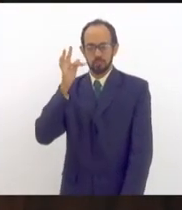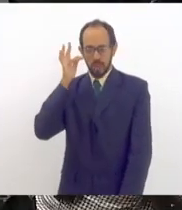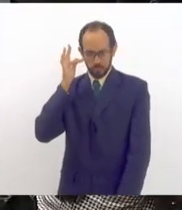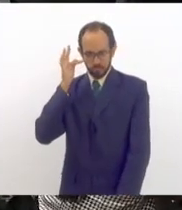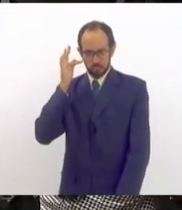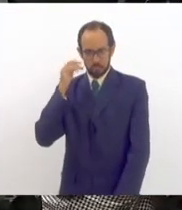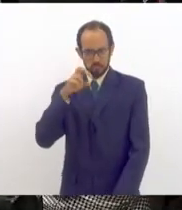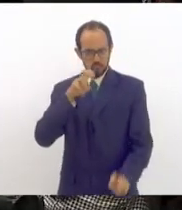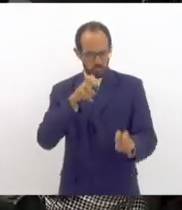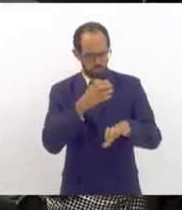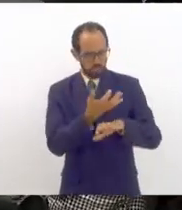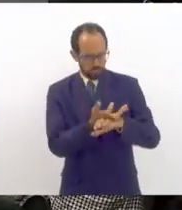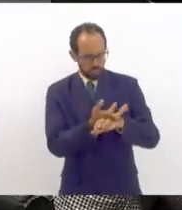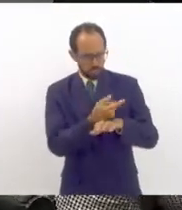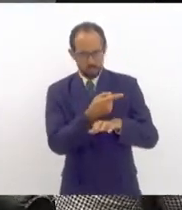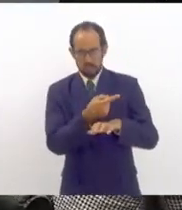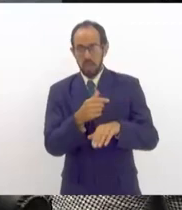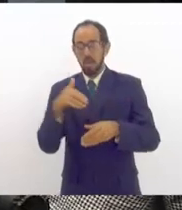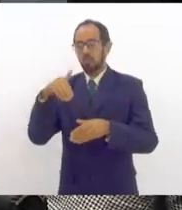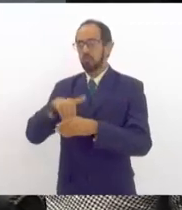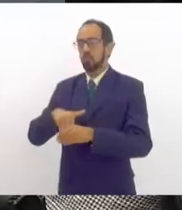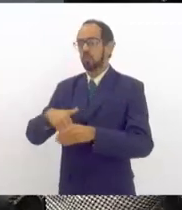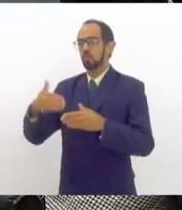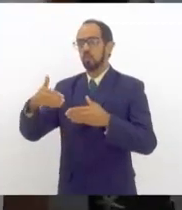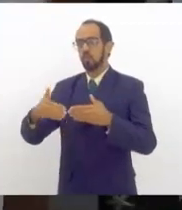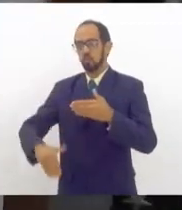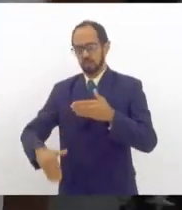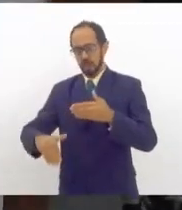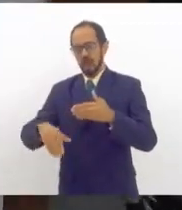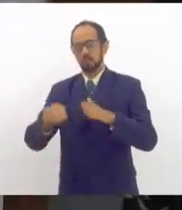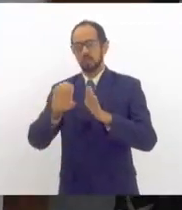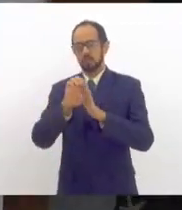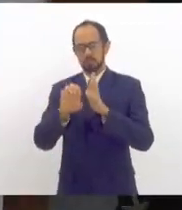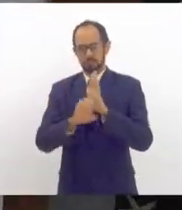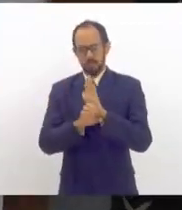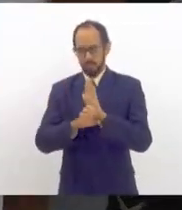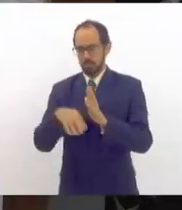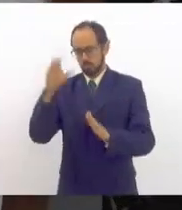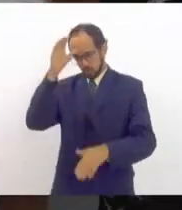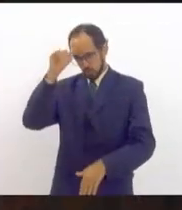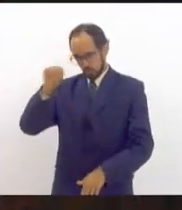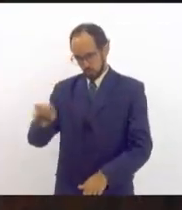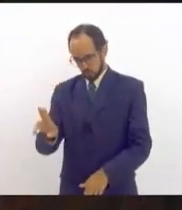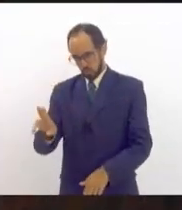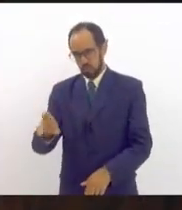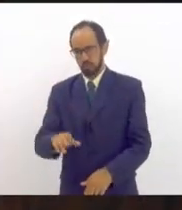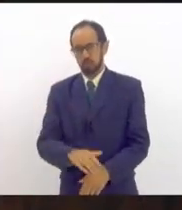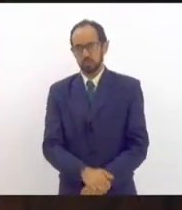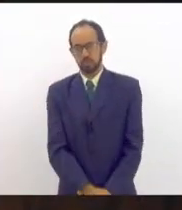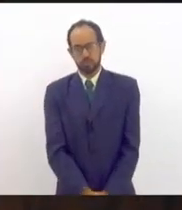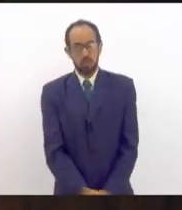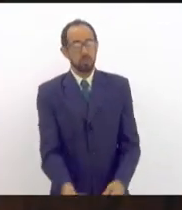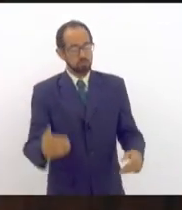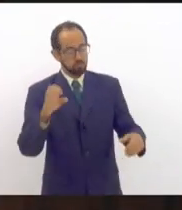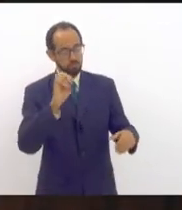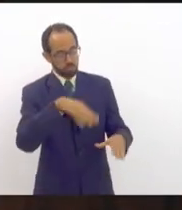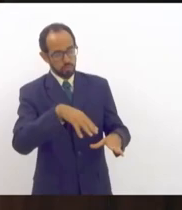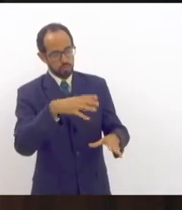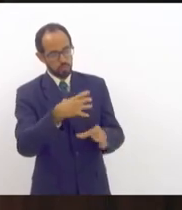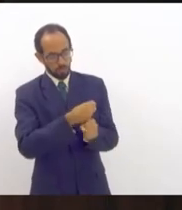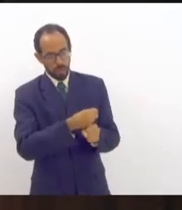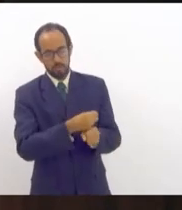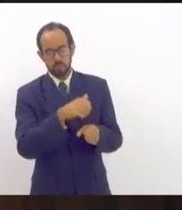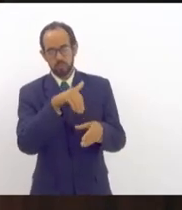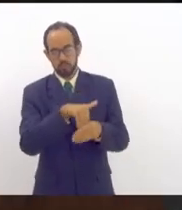te ajudo declarar meu voto contrário as emendas aprovadas consignado o voto contrário Deputado